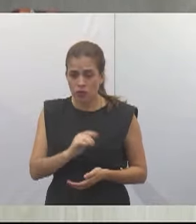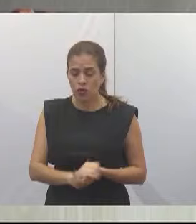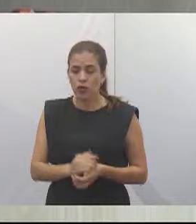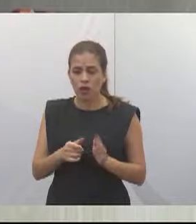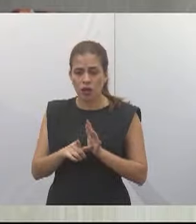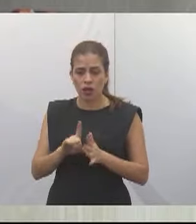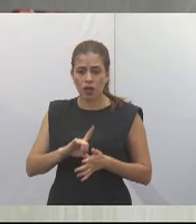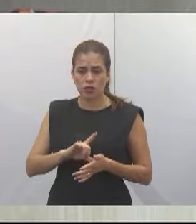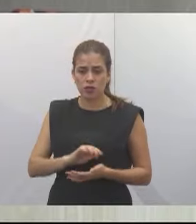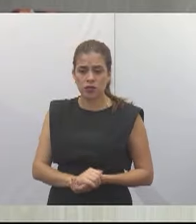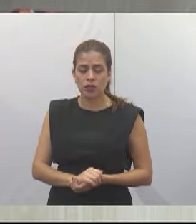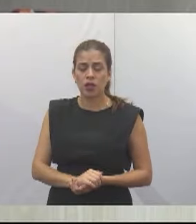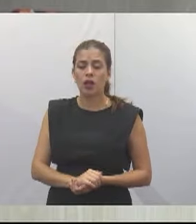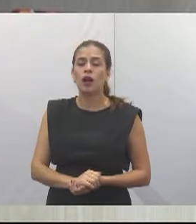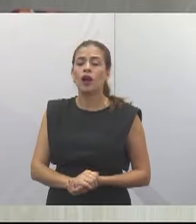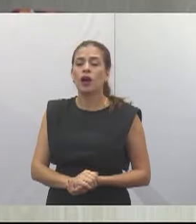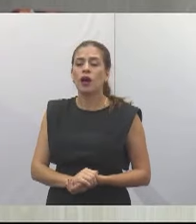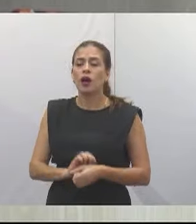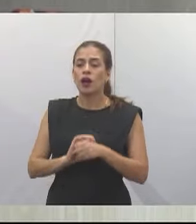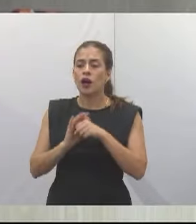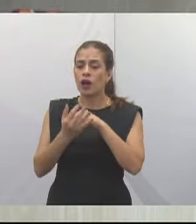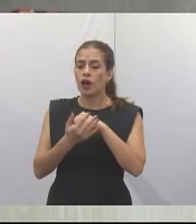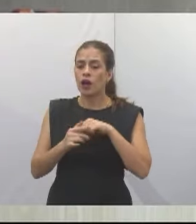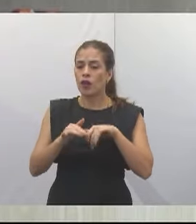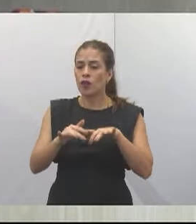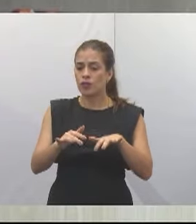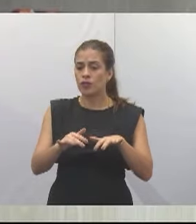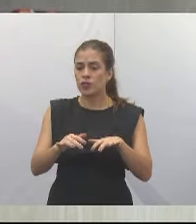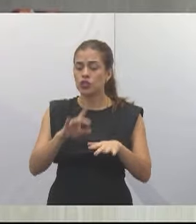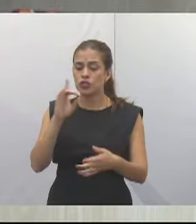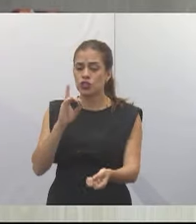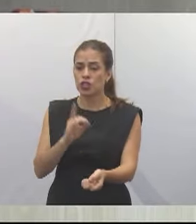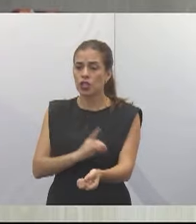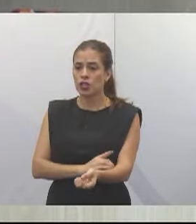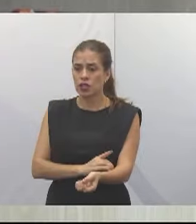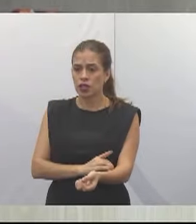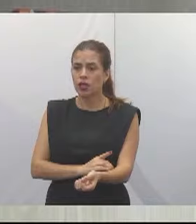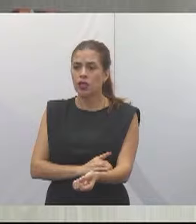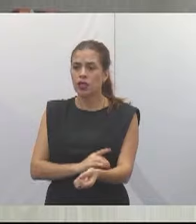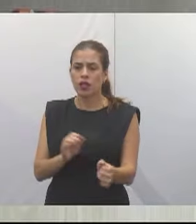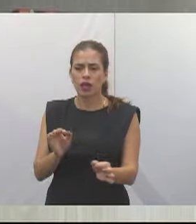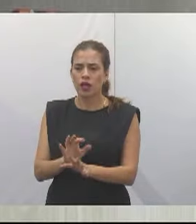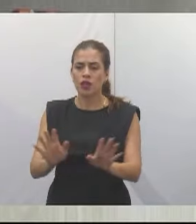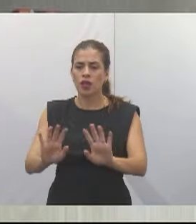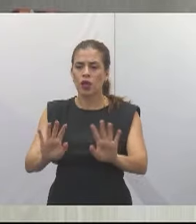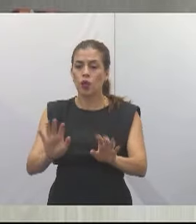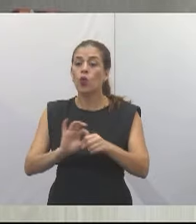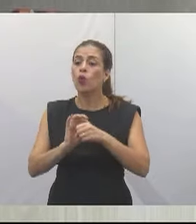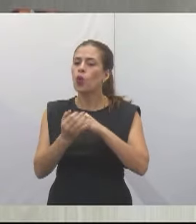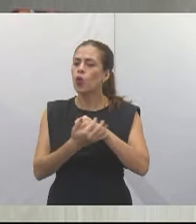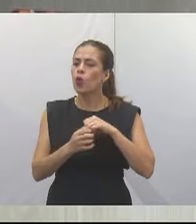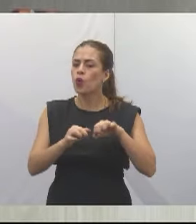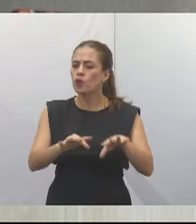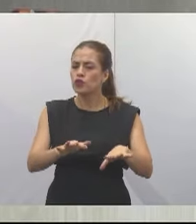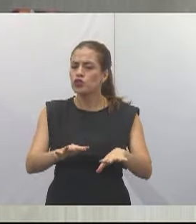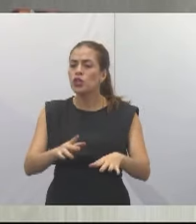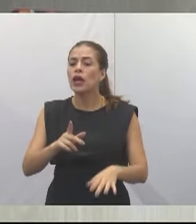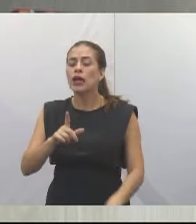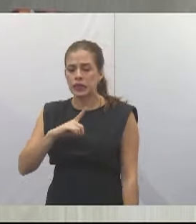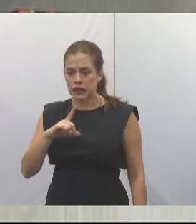pouco antes que a Covid acabou, a dengue acabou. A Covid existe ainda, a Covid